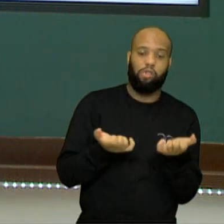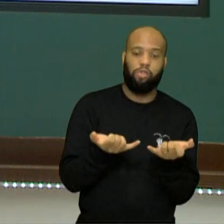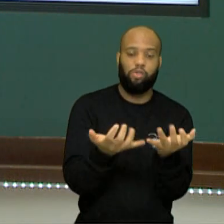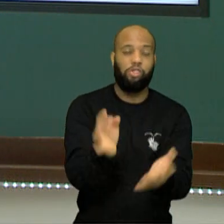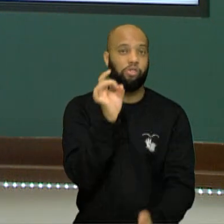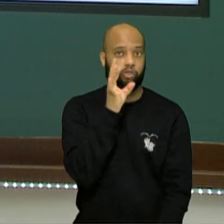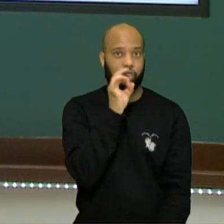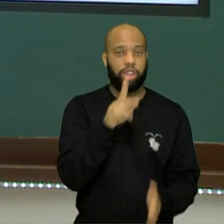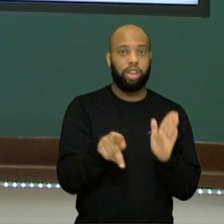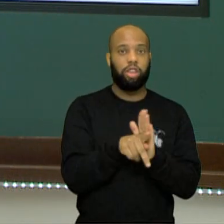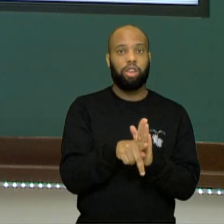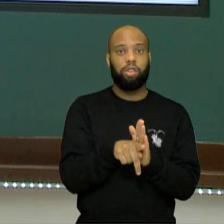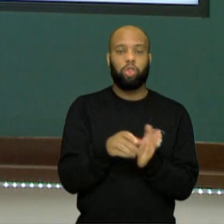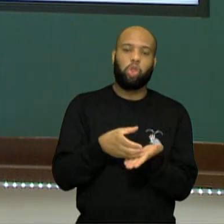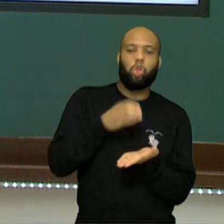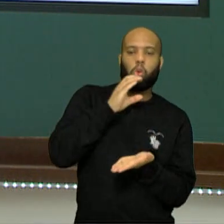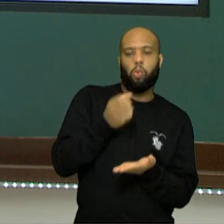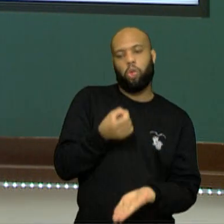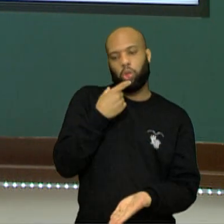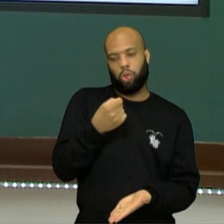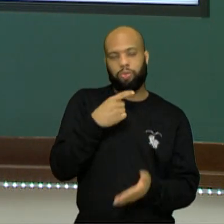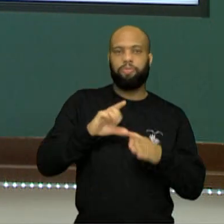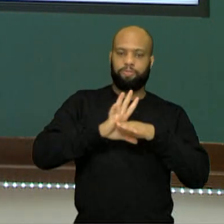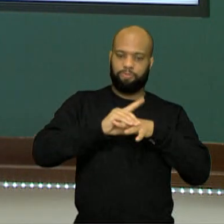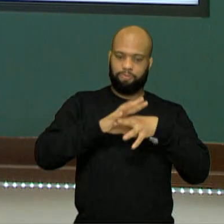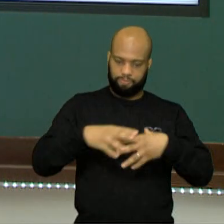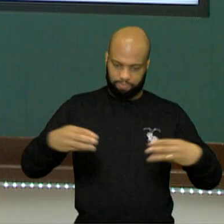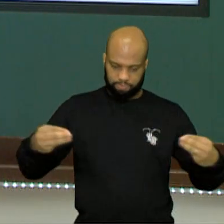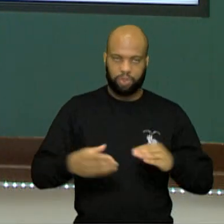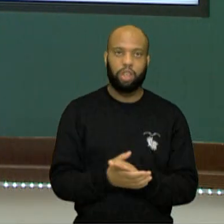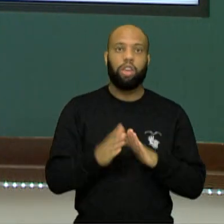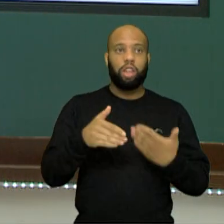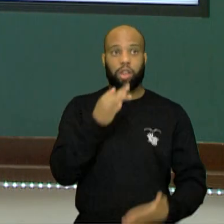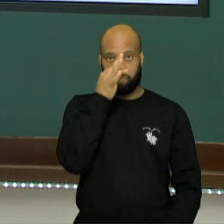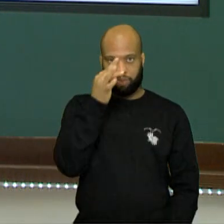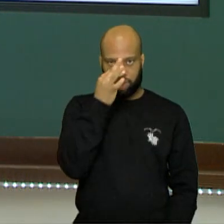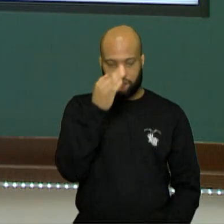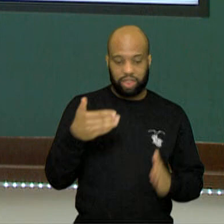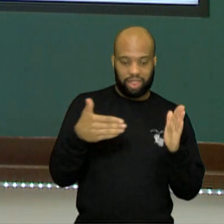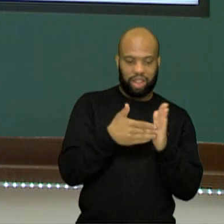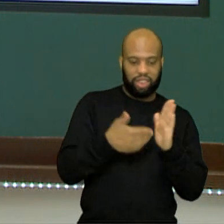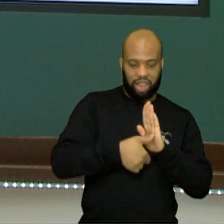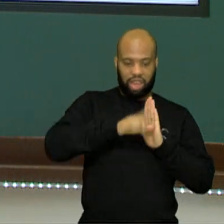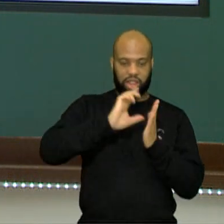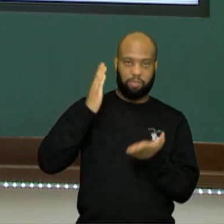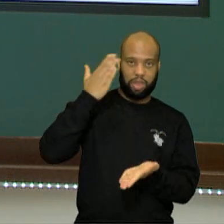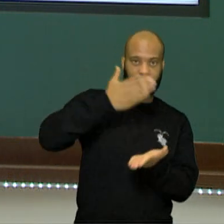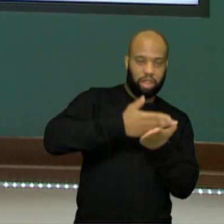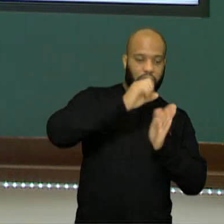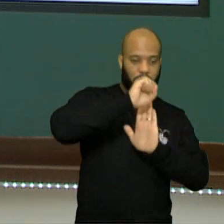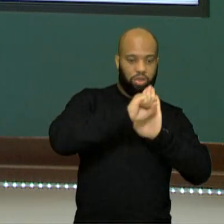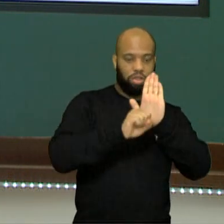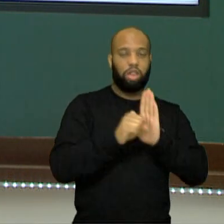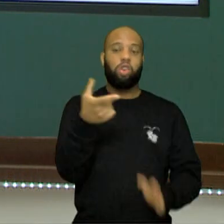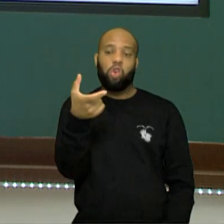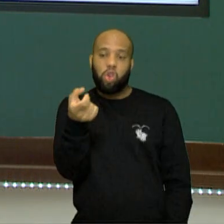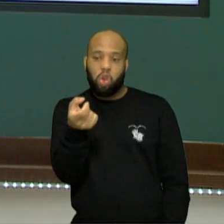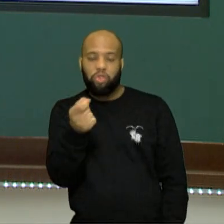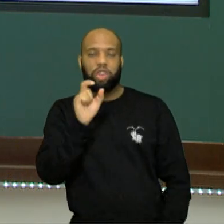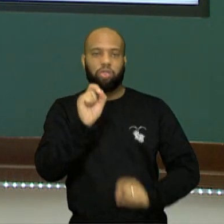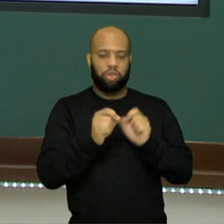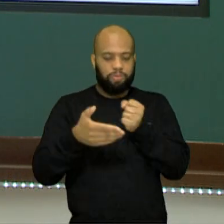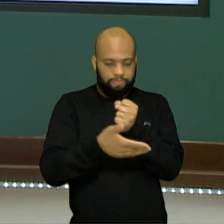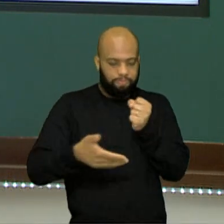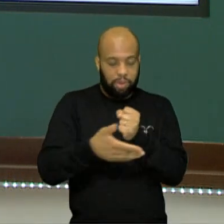cura de doenças. E as plantas, até metade do século XX, eles eram a base fundamental, a